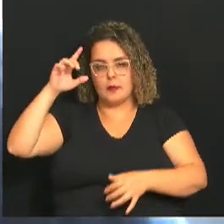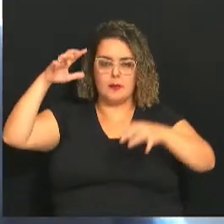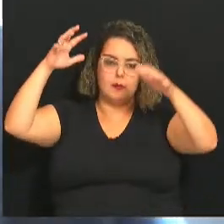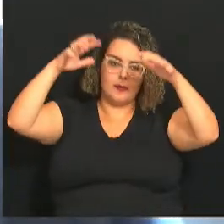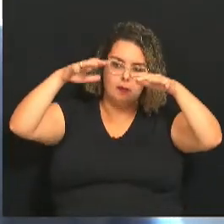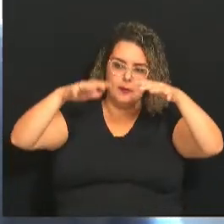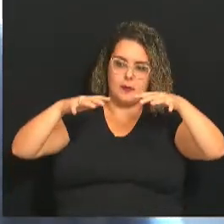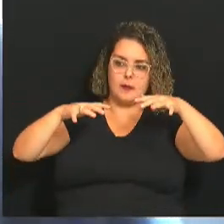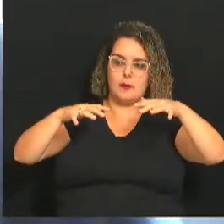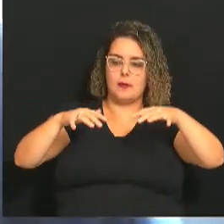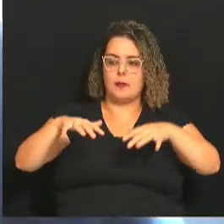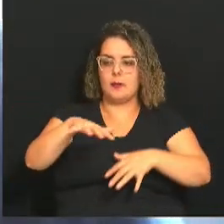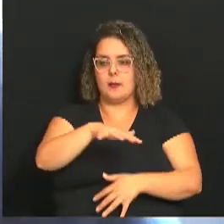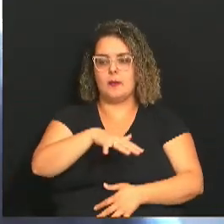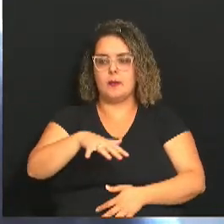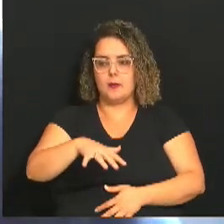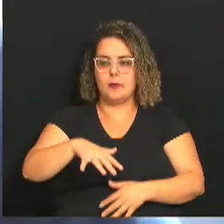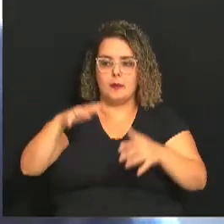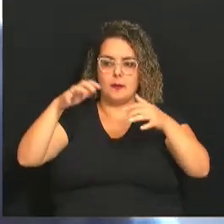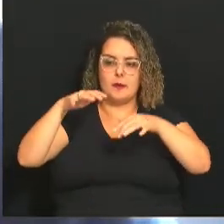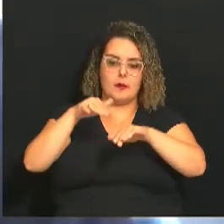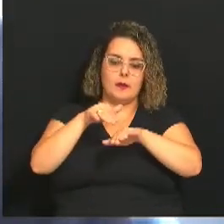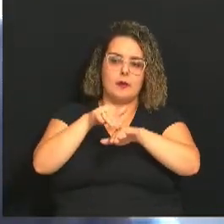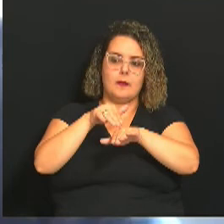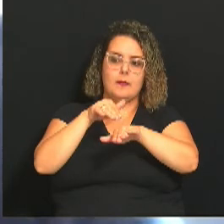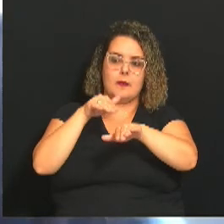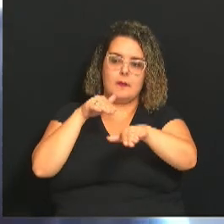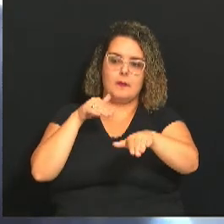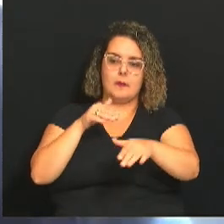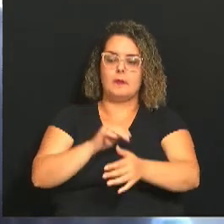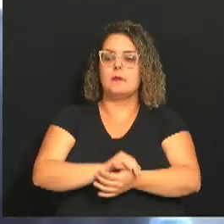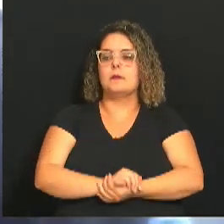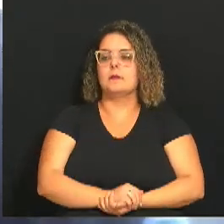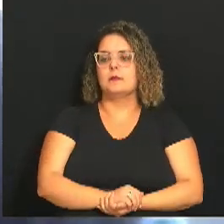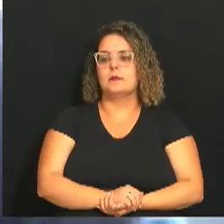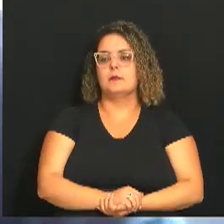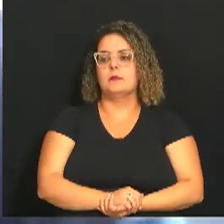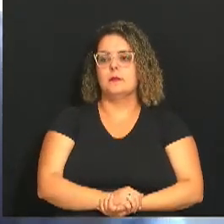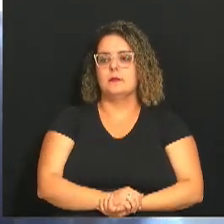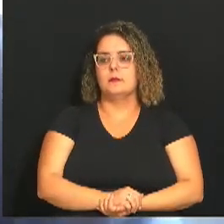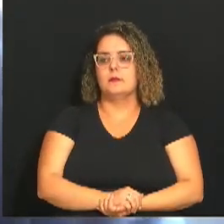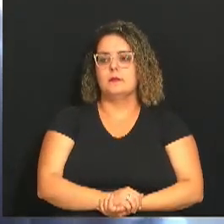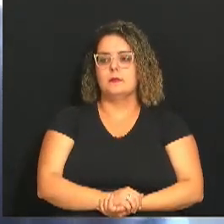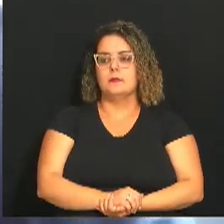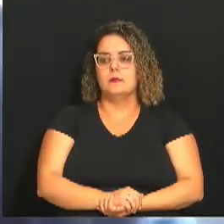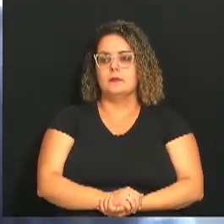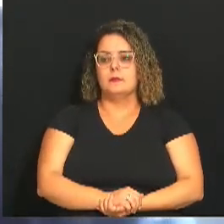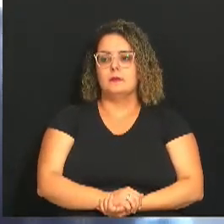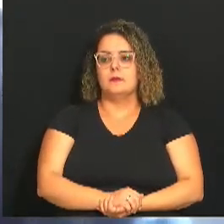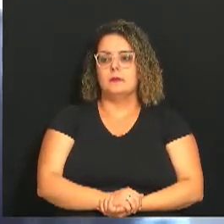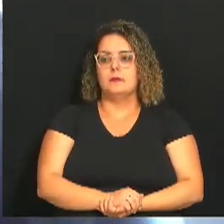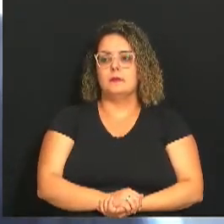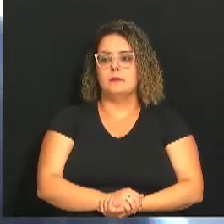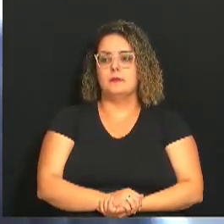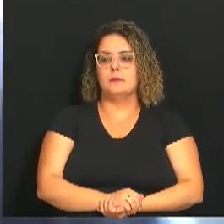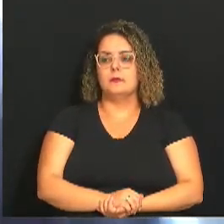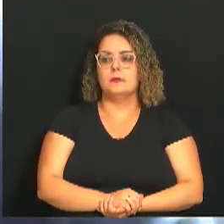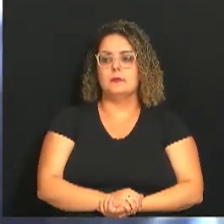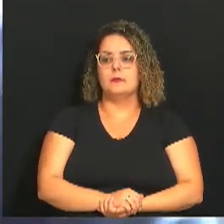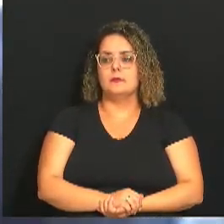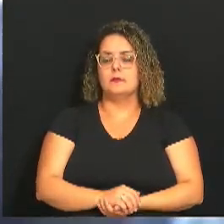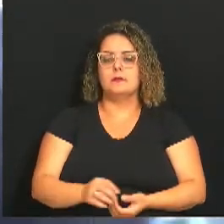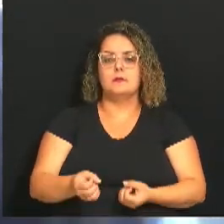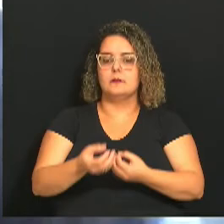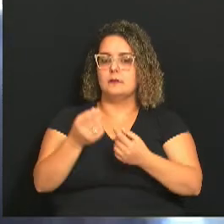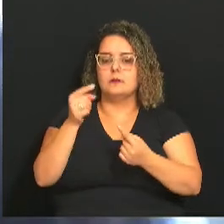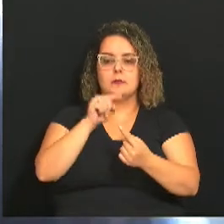lá em laranjinho ou vermelhinho, né, que é onde está o tráfego mais lento, mas acho que não é uma informação objetiva dizendo